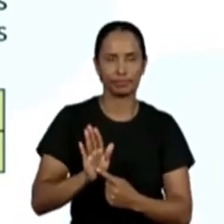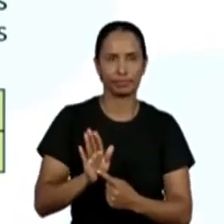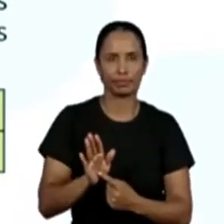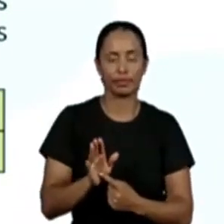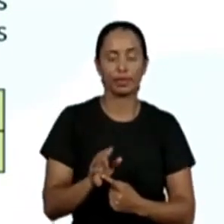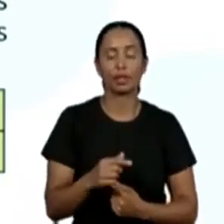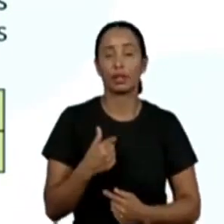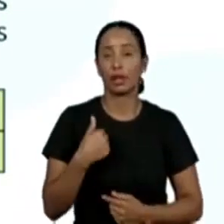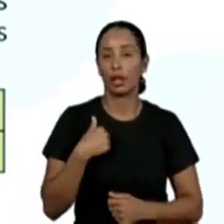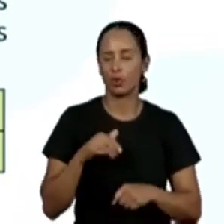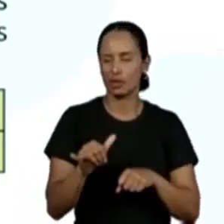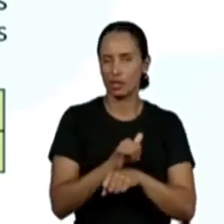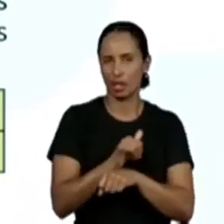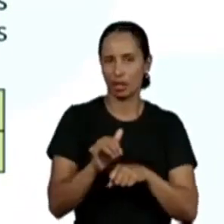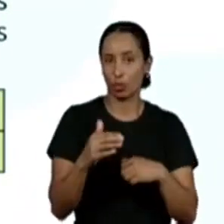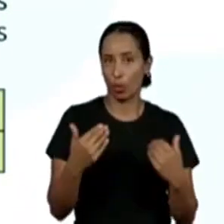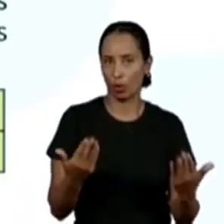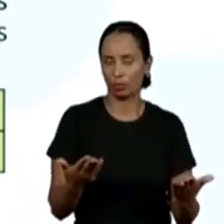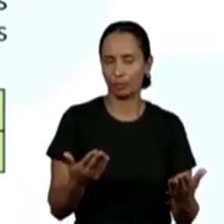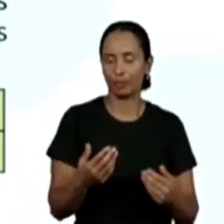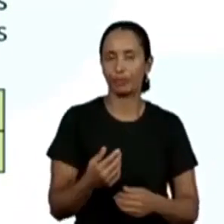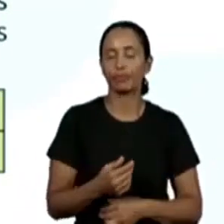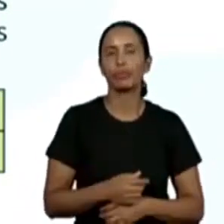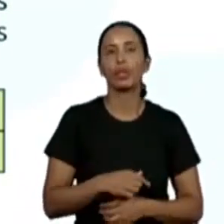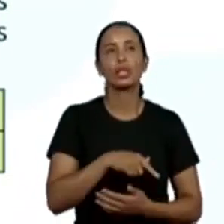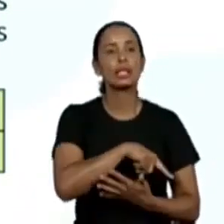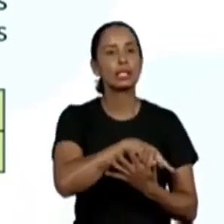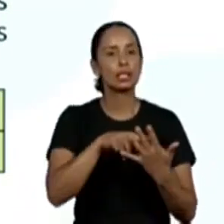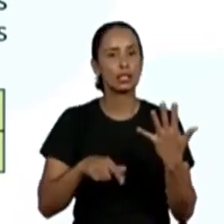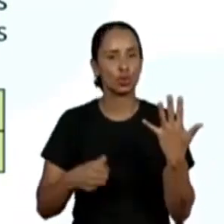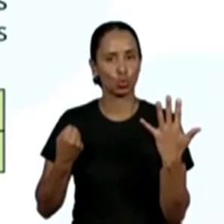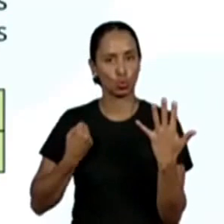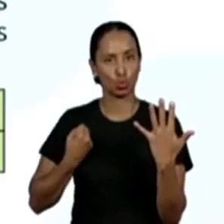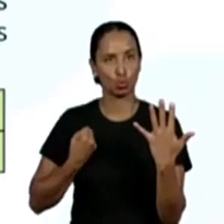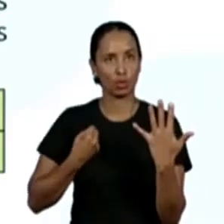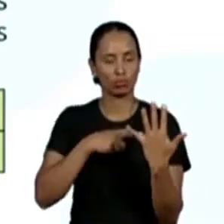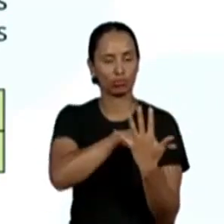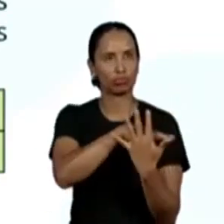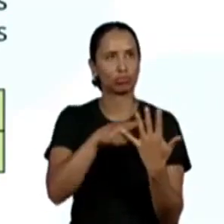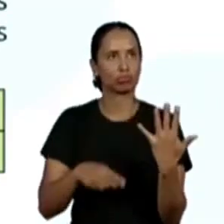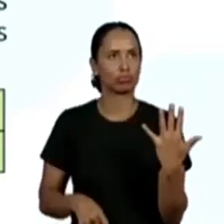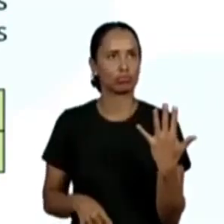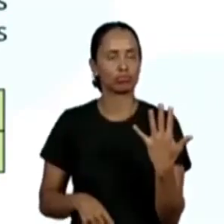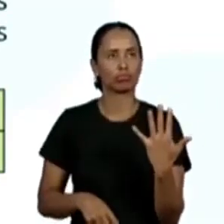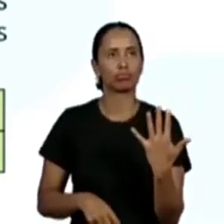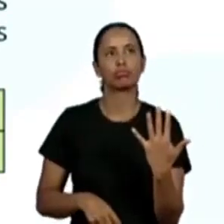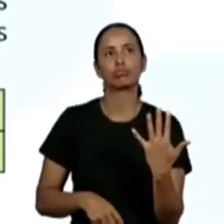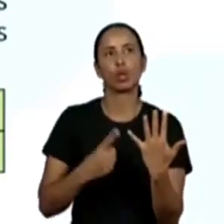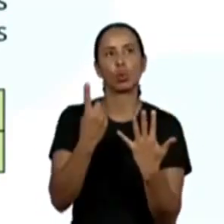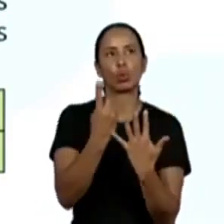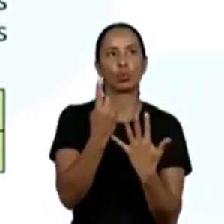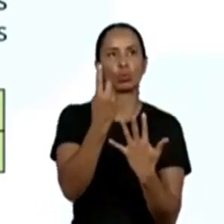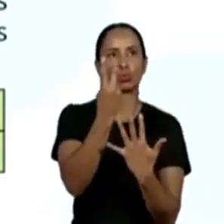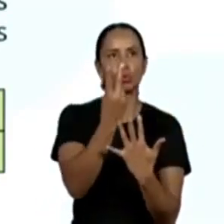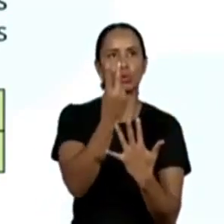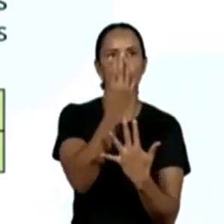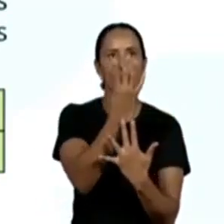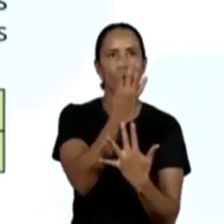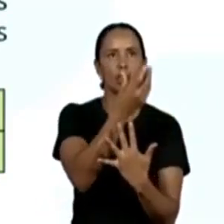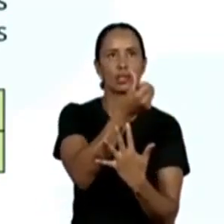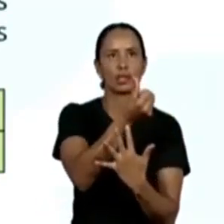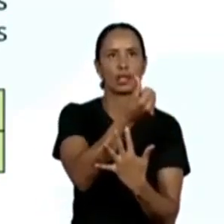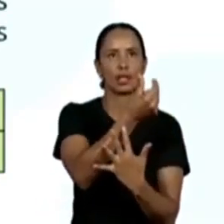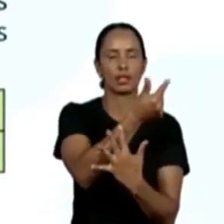5 primeiros números aqui, ó. Bem simples. Já está numa sequência, eu vou anotar esse número. Então,